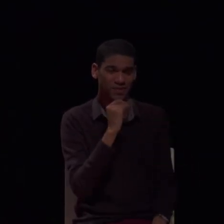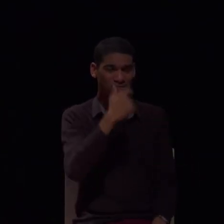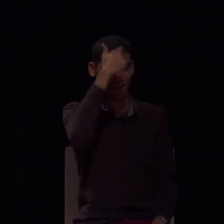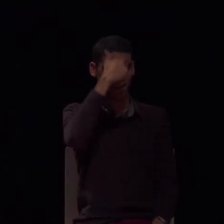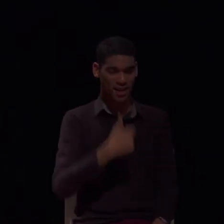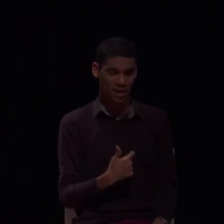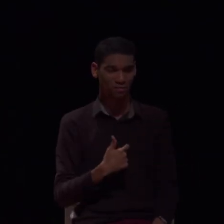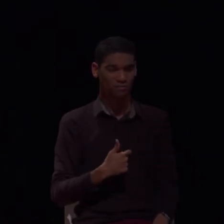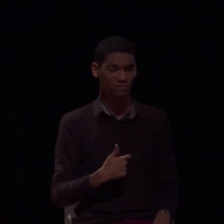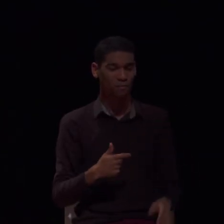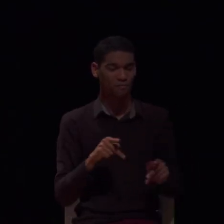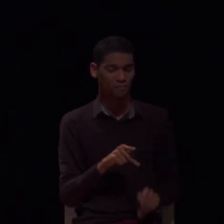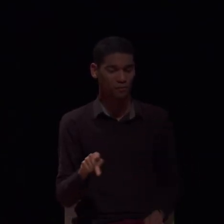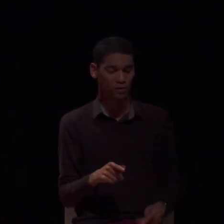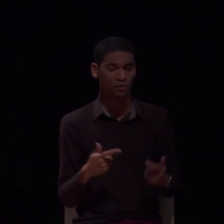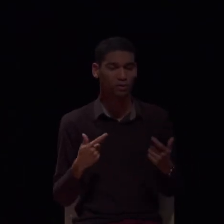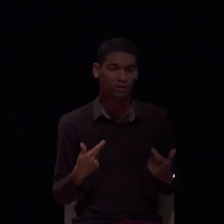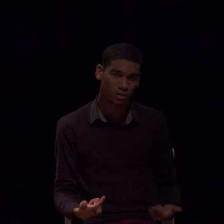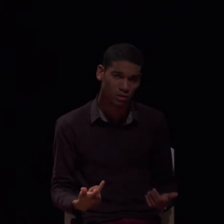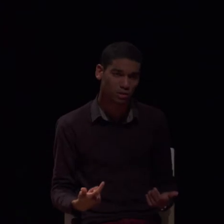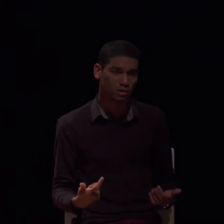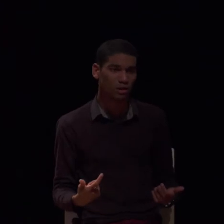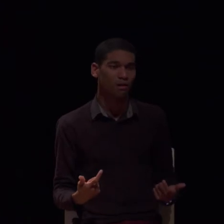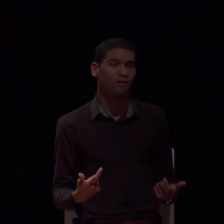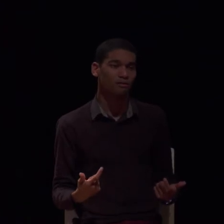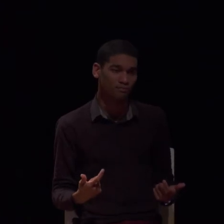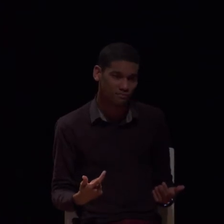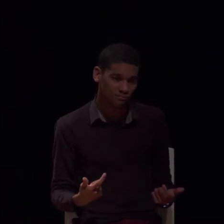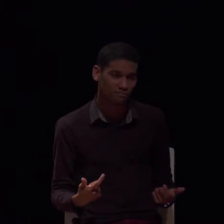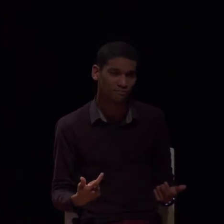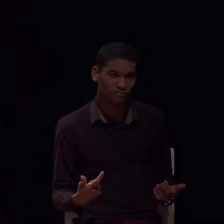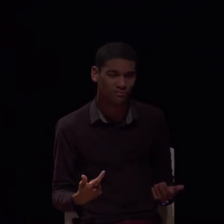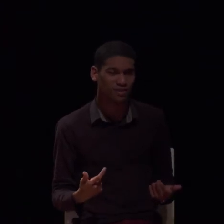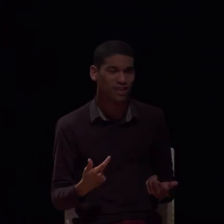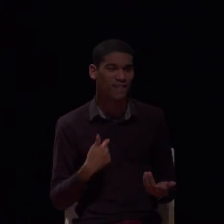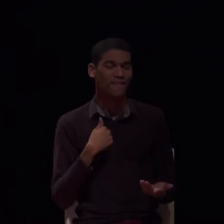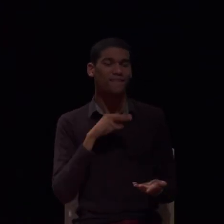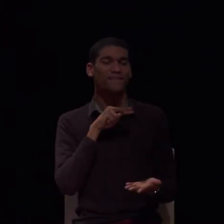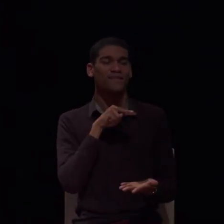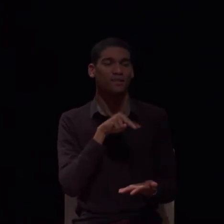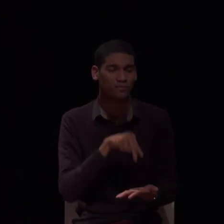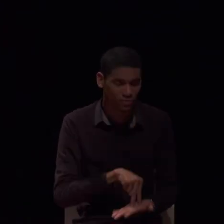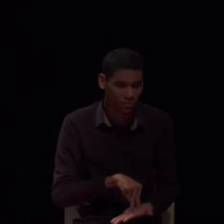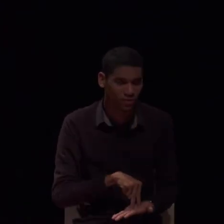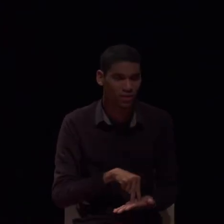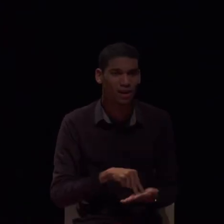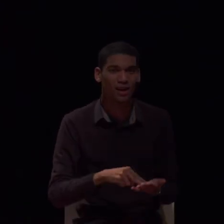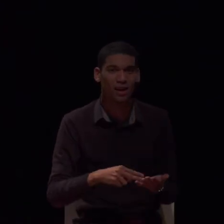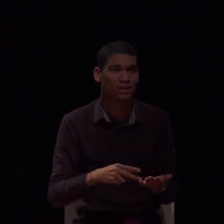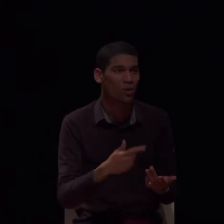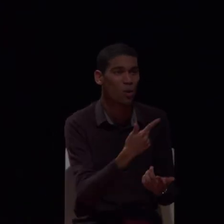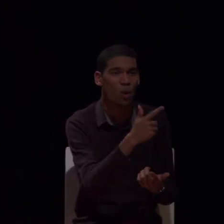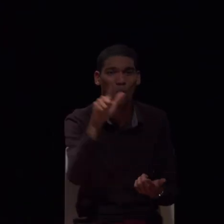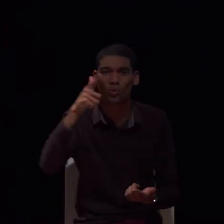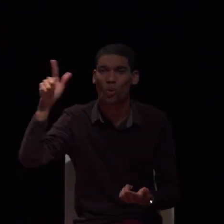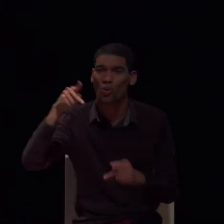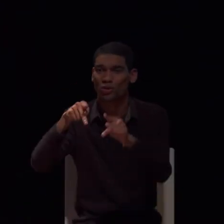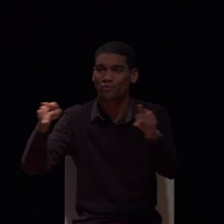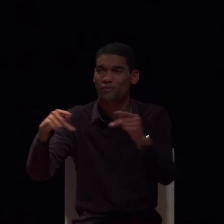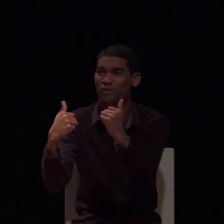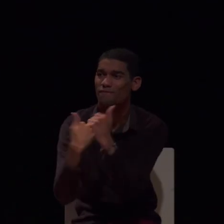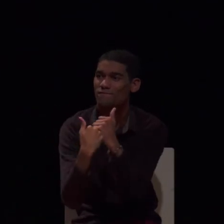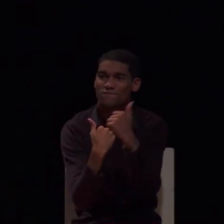sala dos professores foi amenizada pelo apoio que tinha outros professores e que também tinham